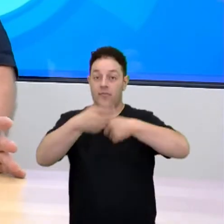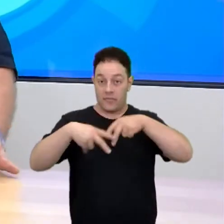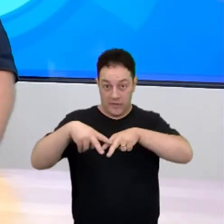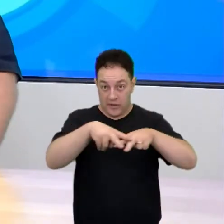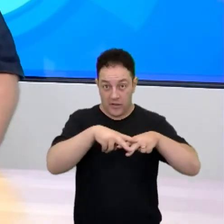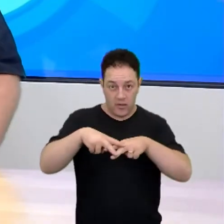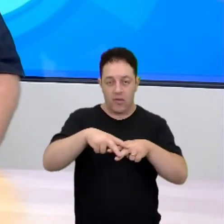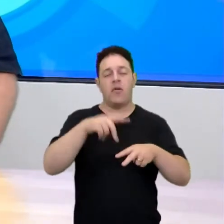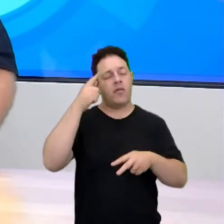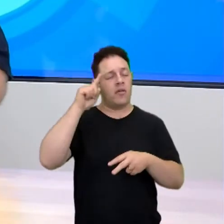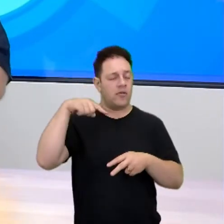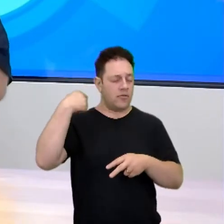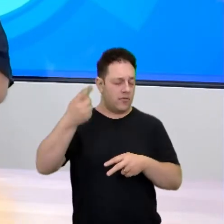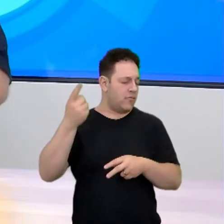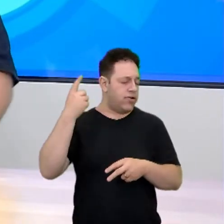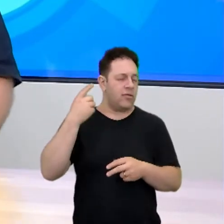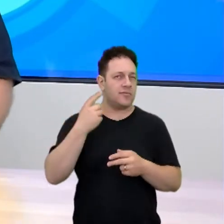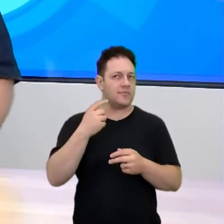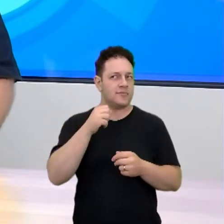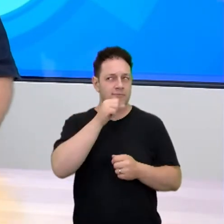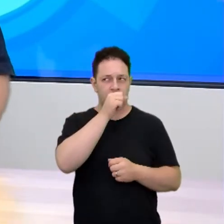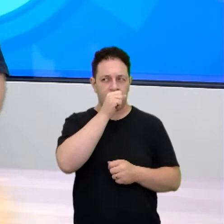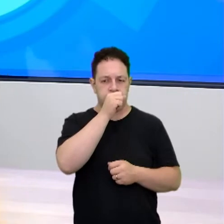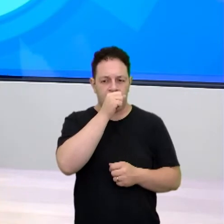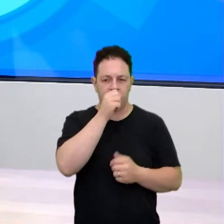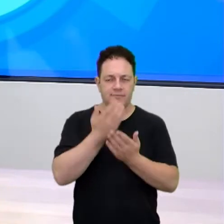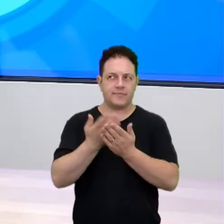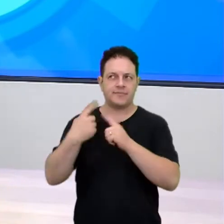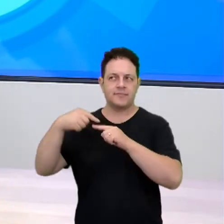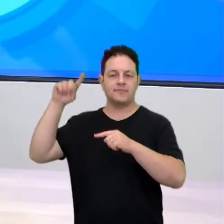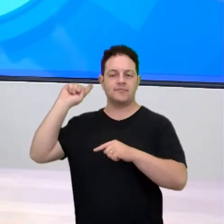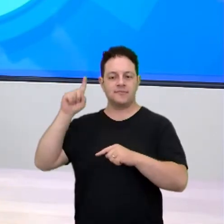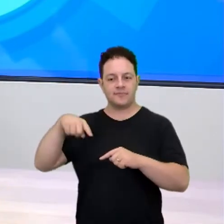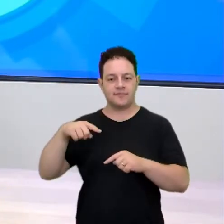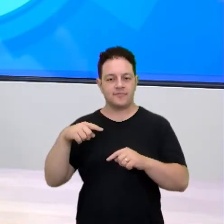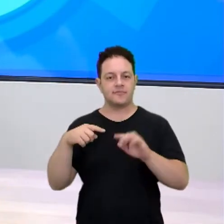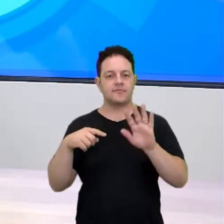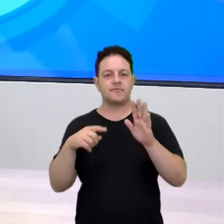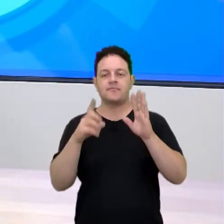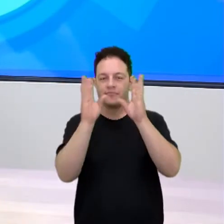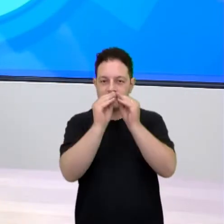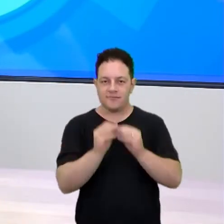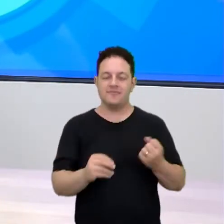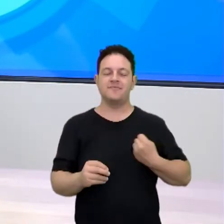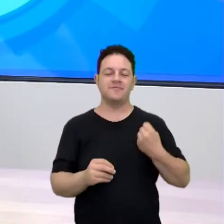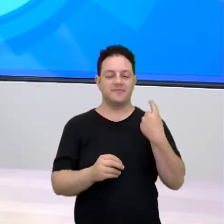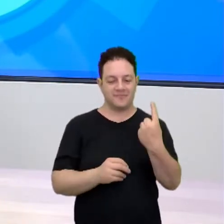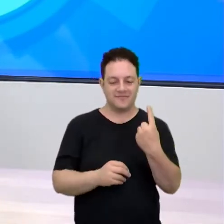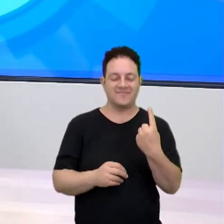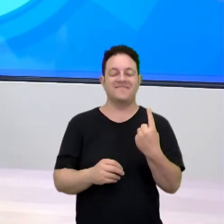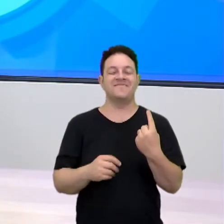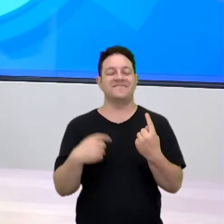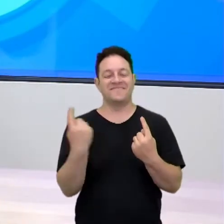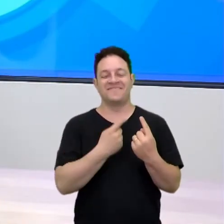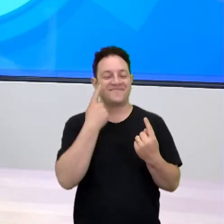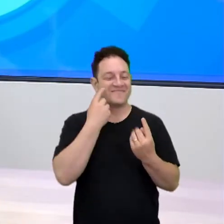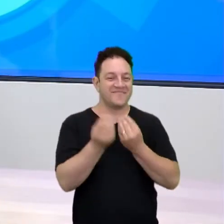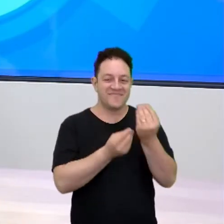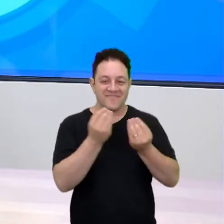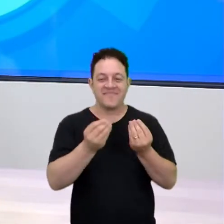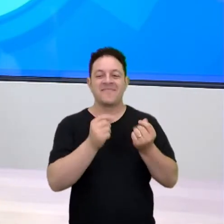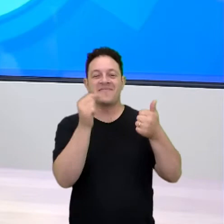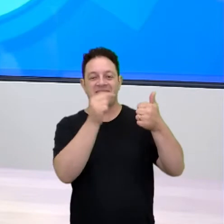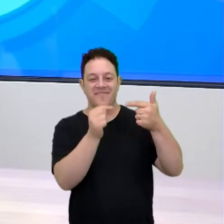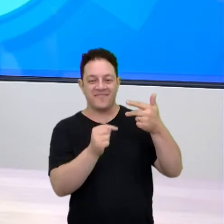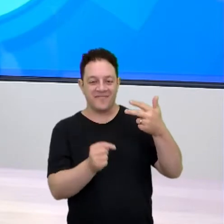a gente viu na aula da anterior, que foi a sistematização 1, a gente vai rever aí, alguns fatos que